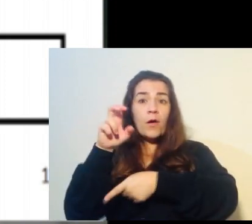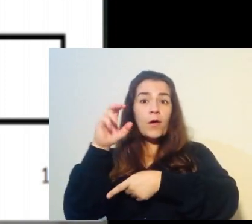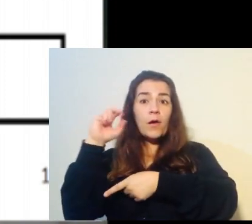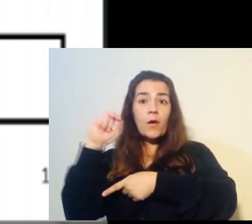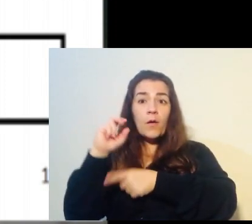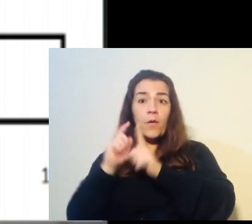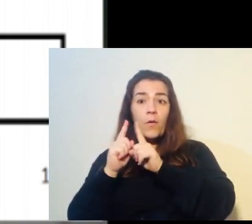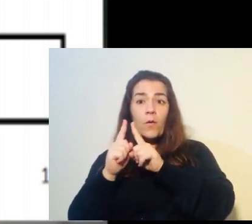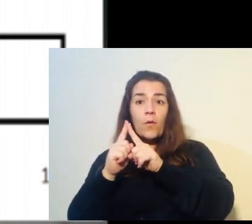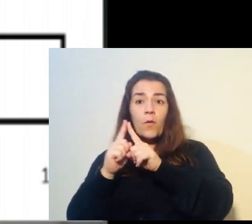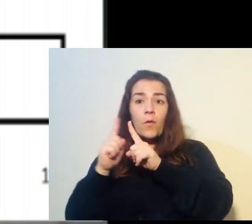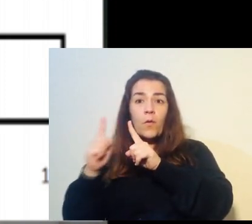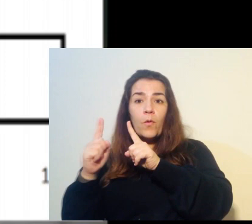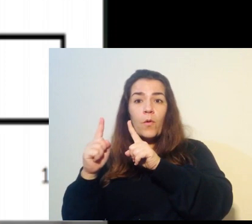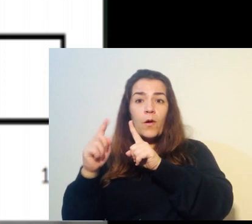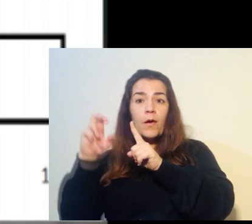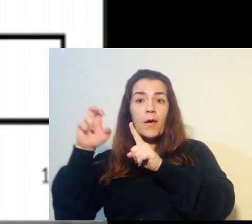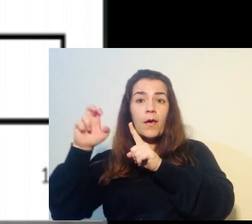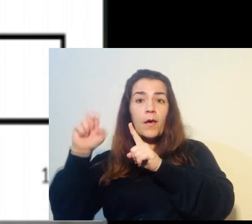50%, depois